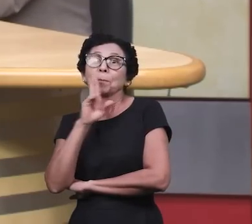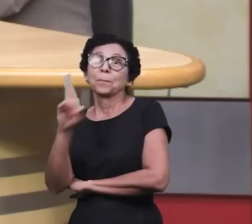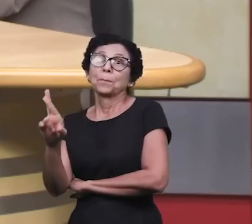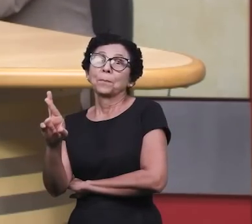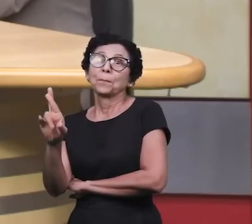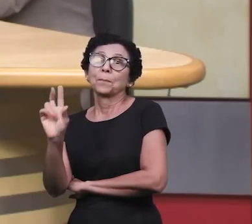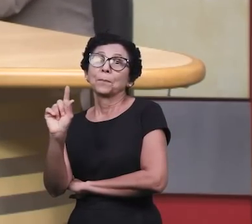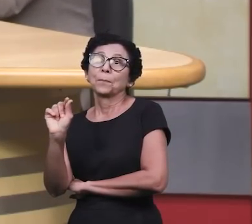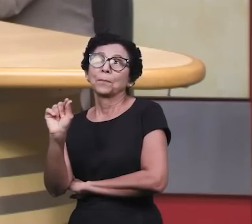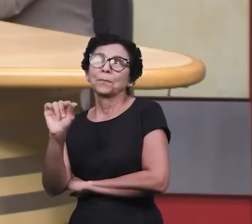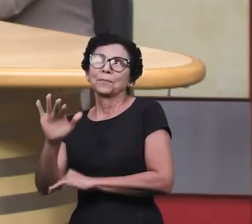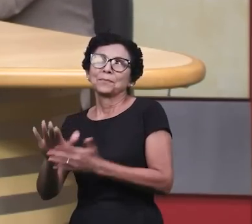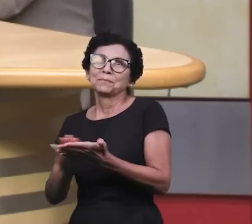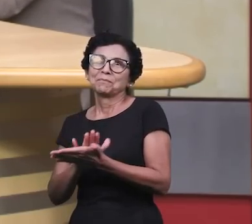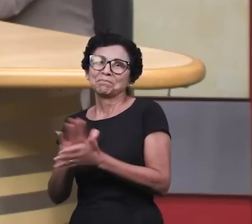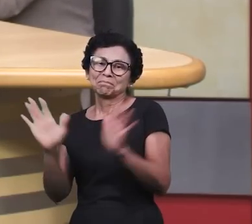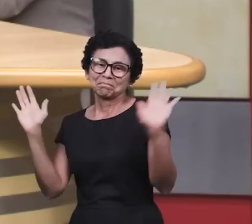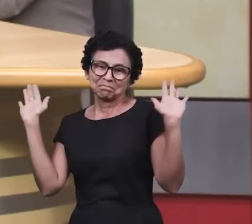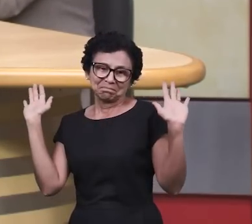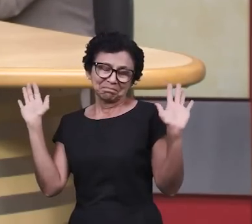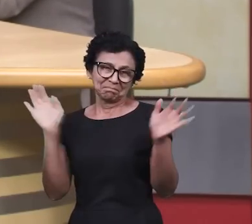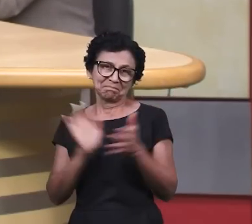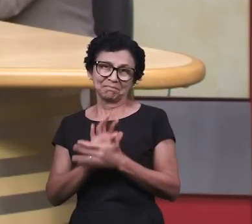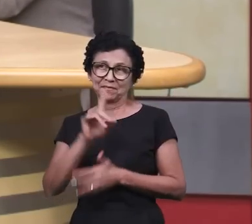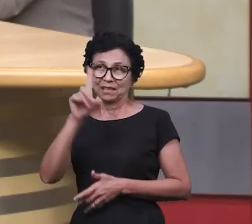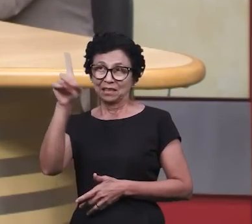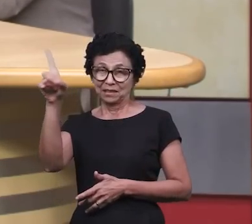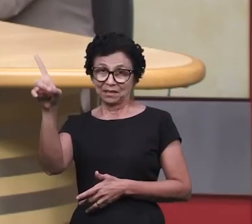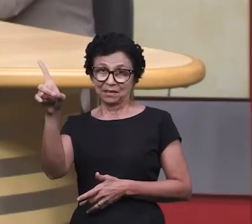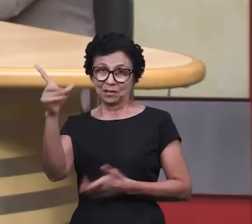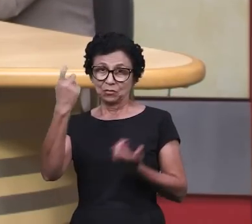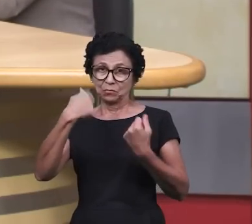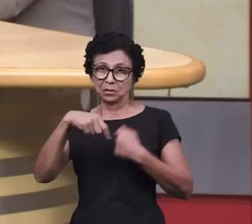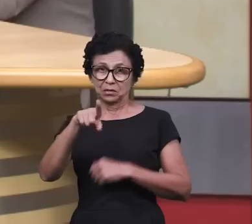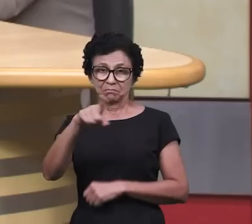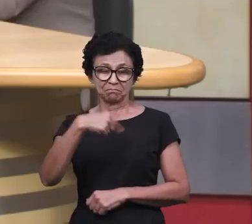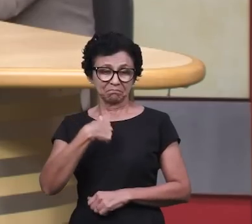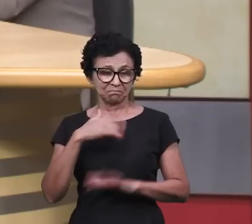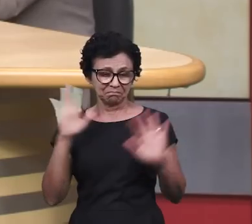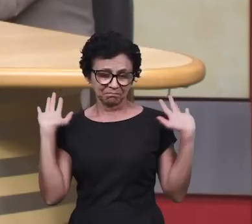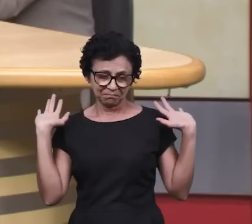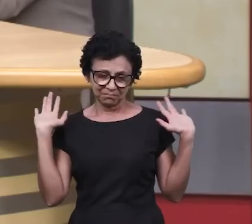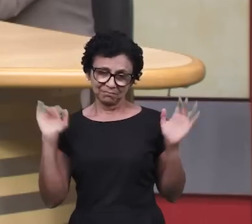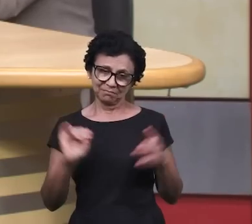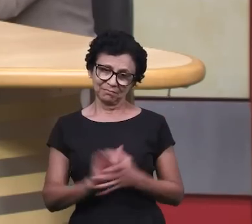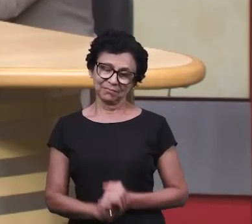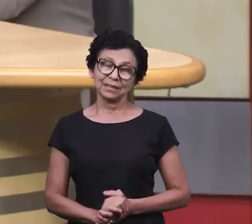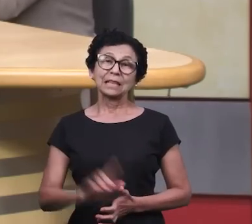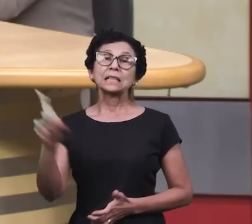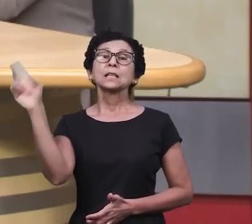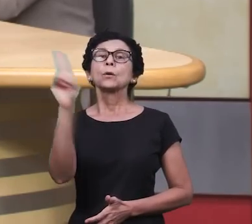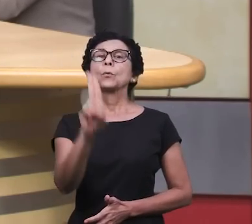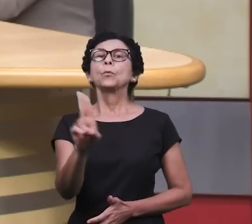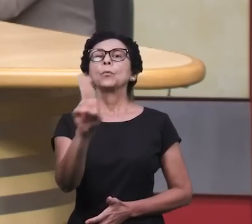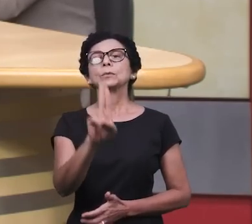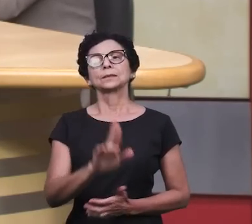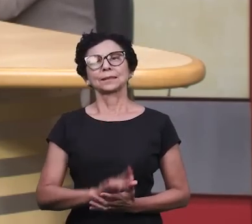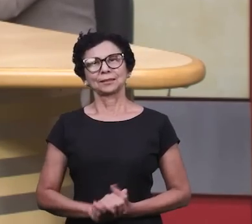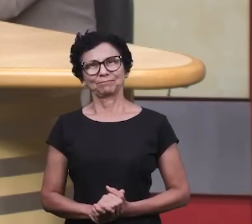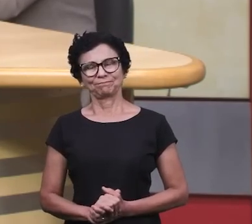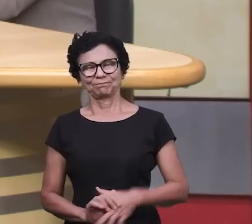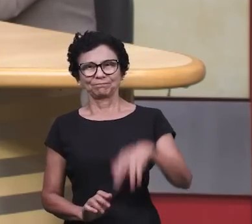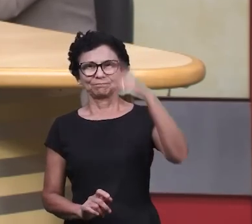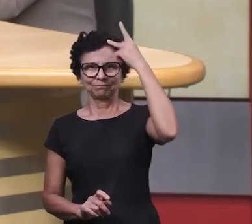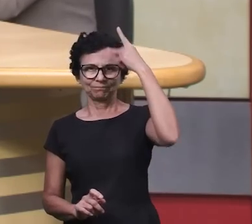porque Deus não precisa do homem, Deus usa o homem. Entendeu? Então foi uma coisa assim muito... E